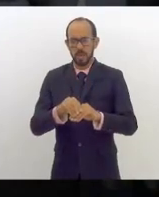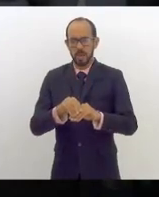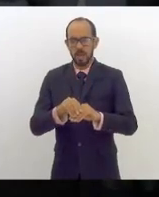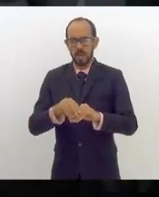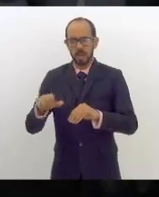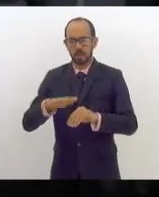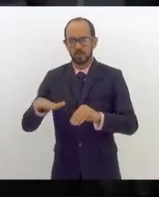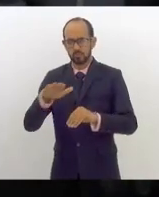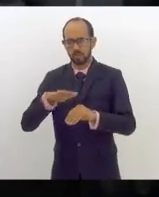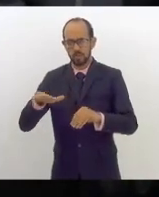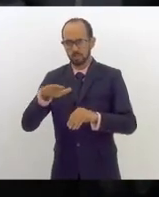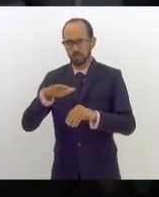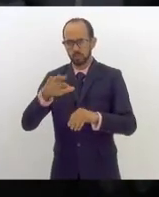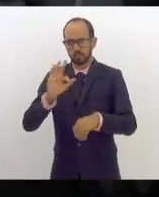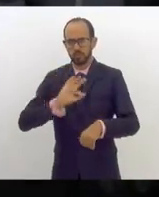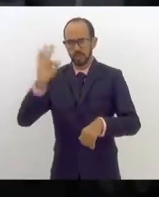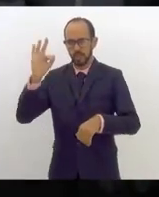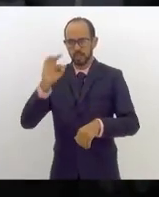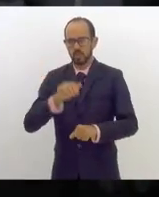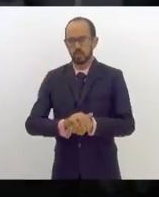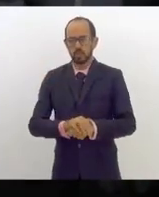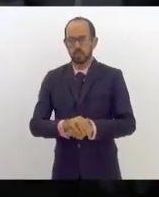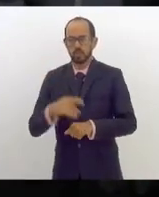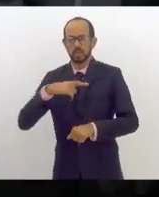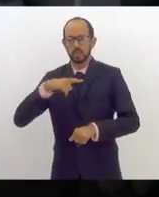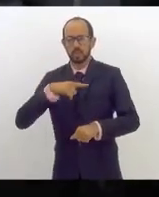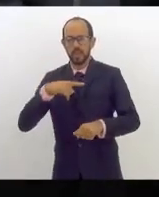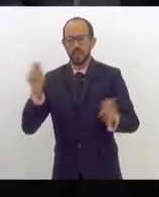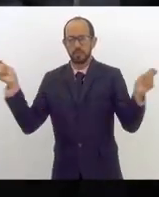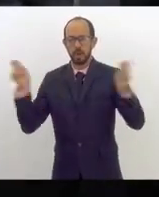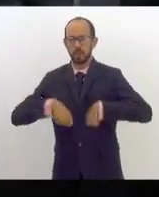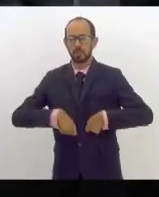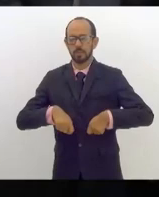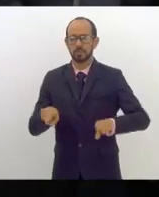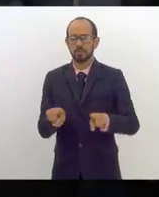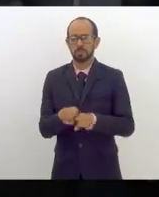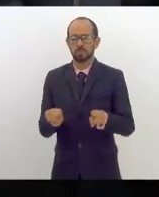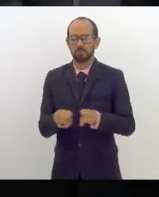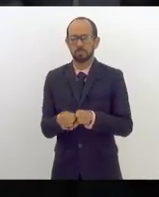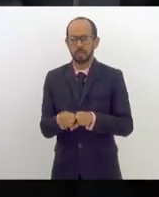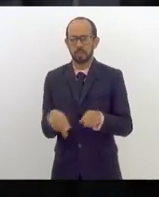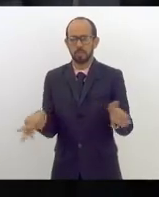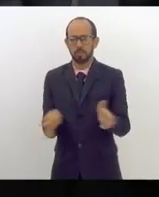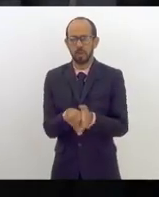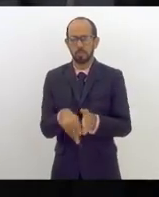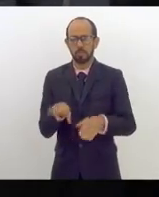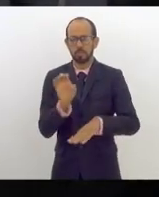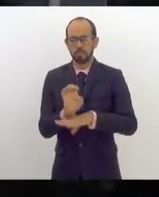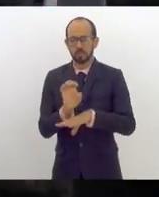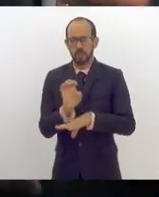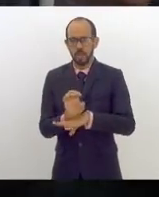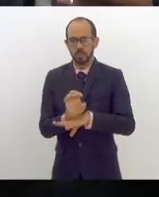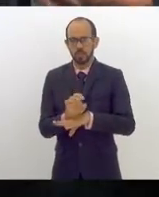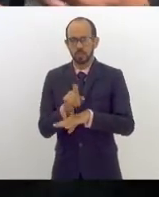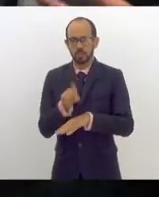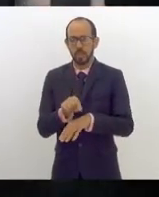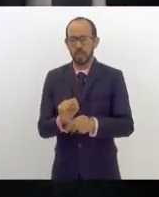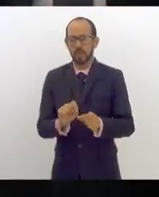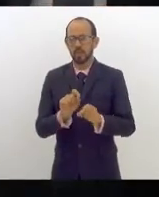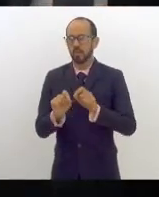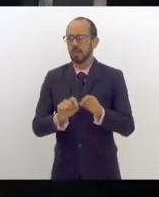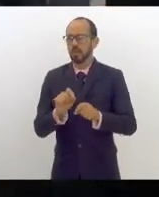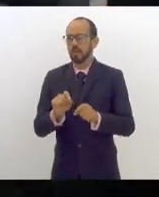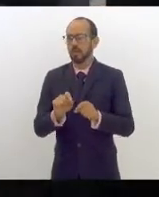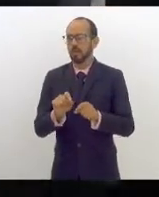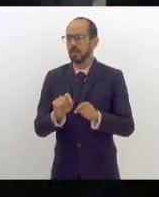que traz consigo uma competência concorrente em quem o estado tem o dever na verdade de